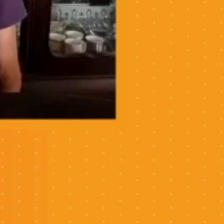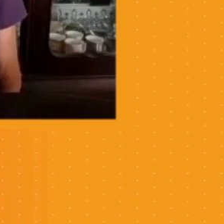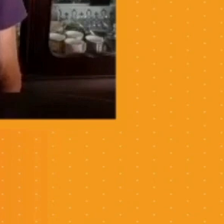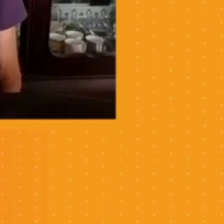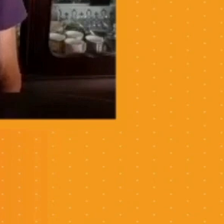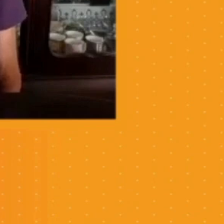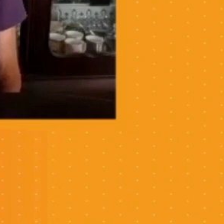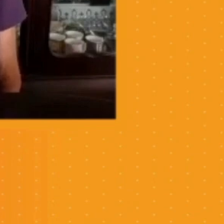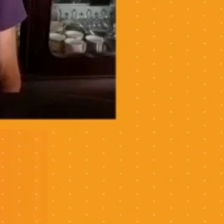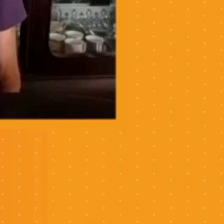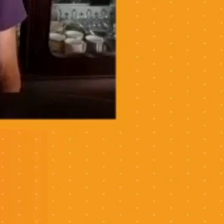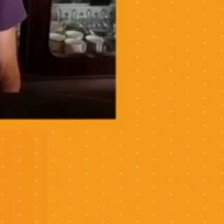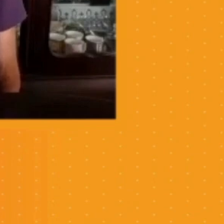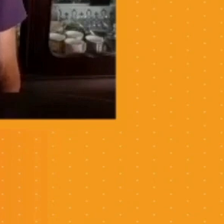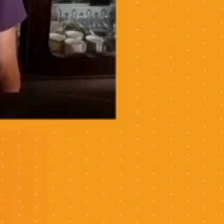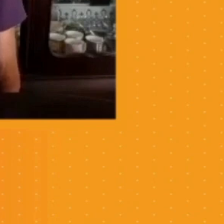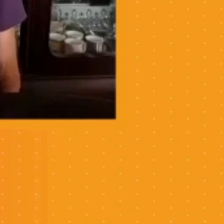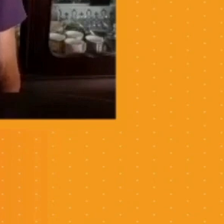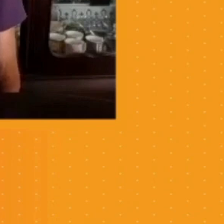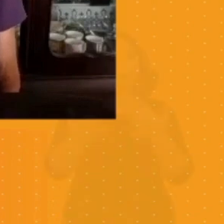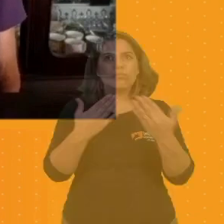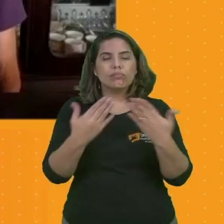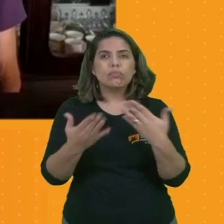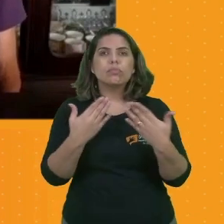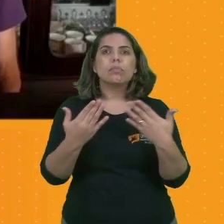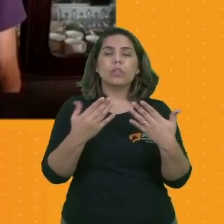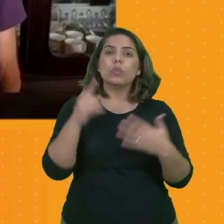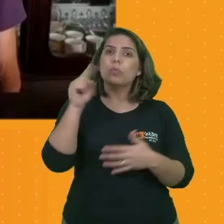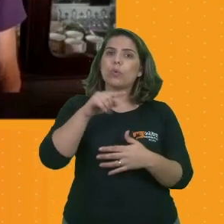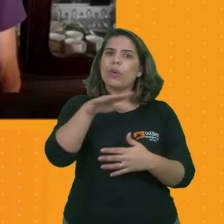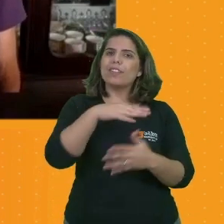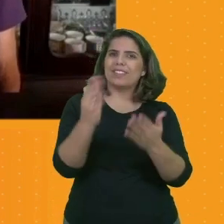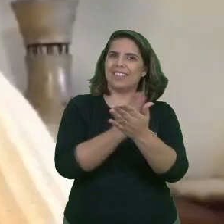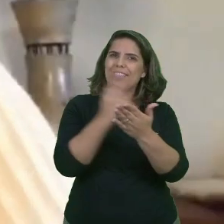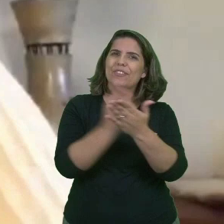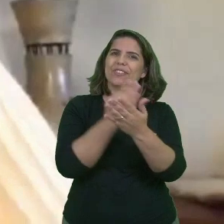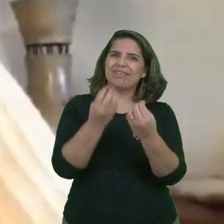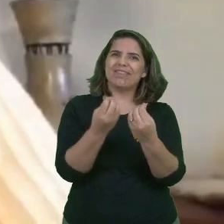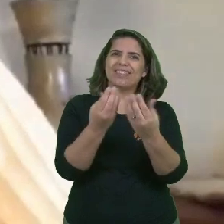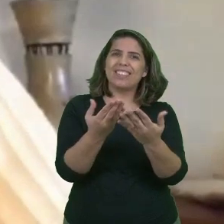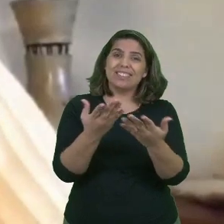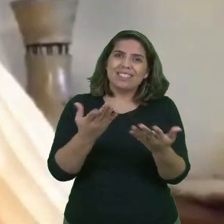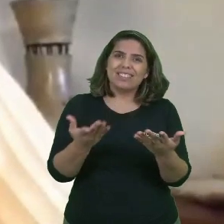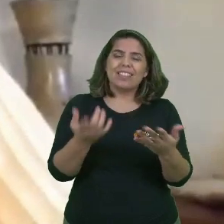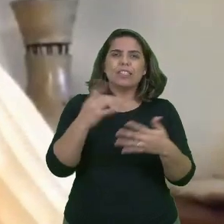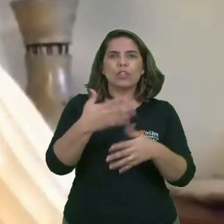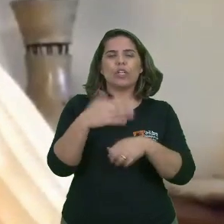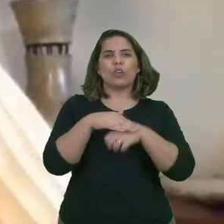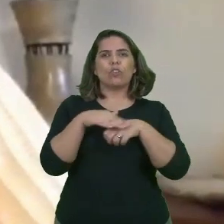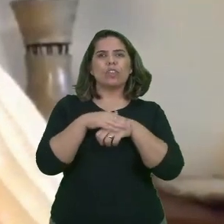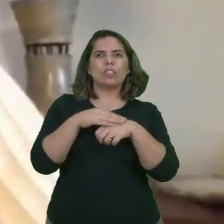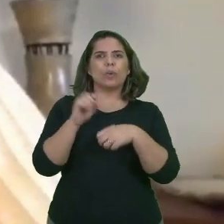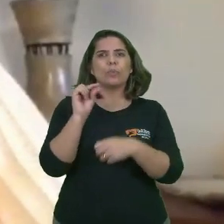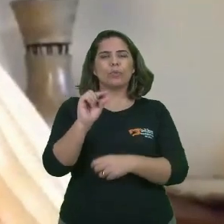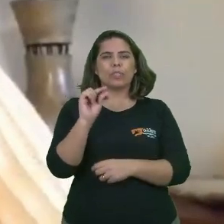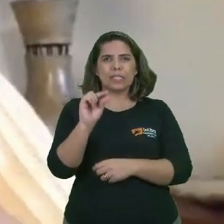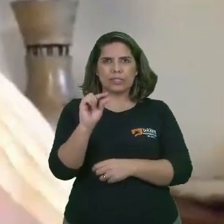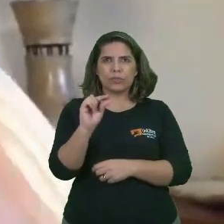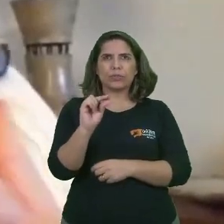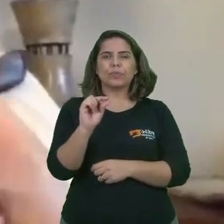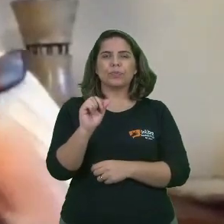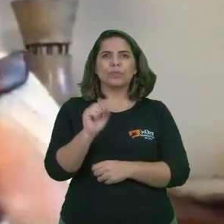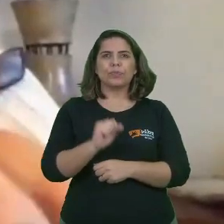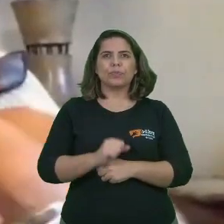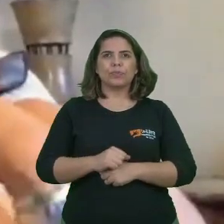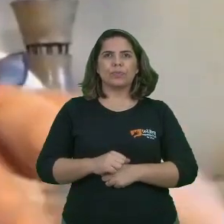né estão sendo atendidos por esse livro né Eu queria Então conversar um pouco